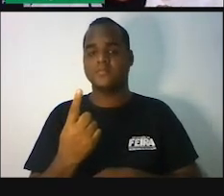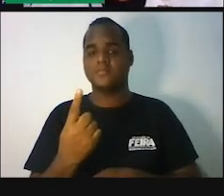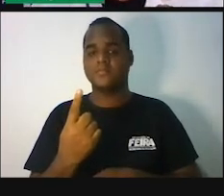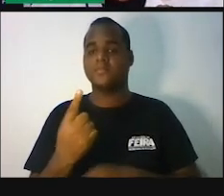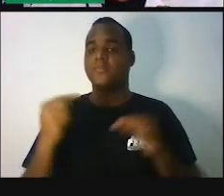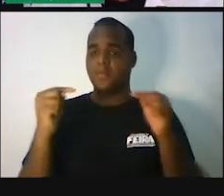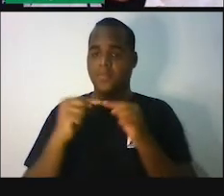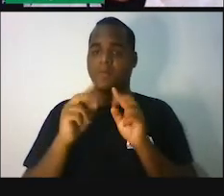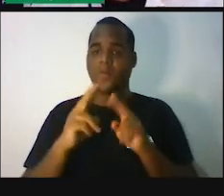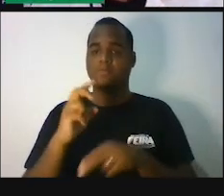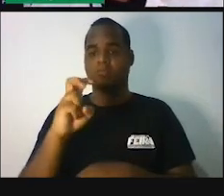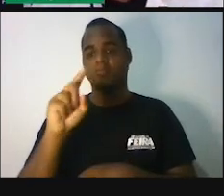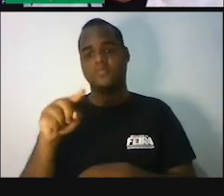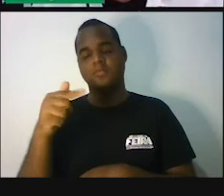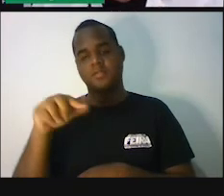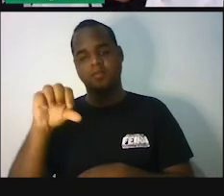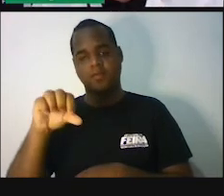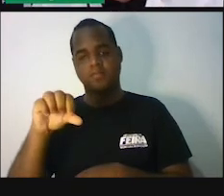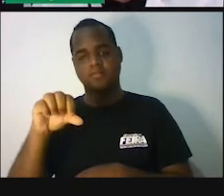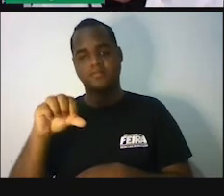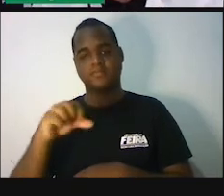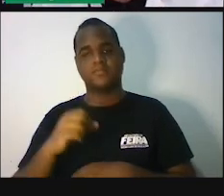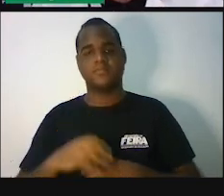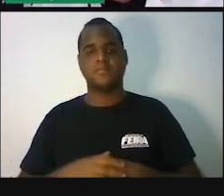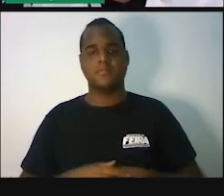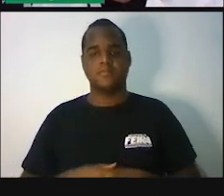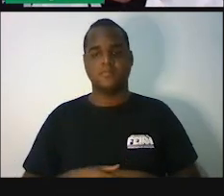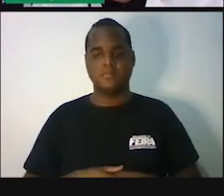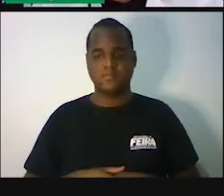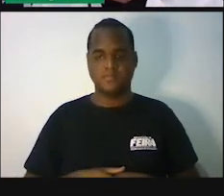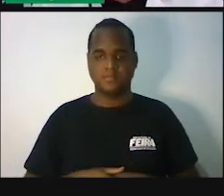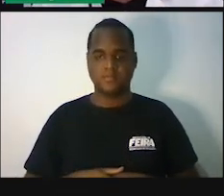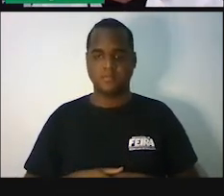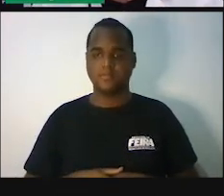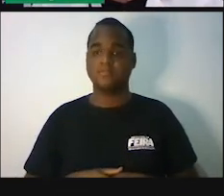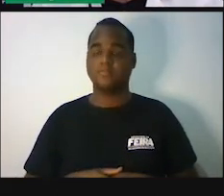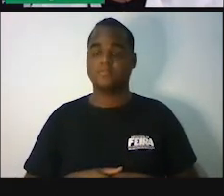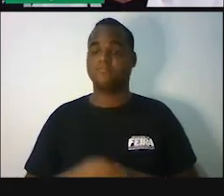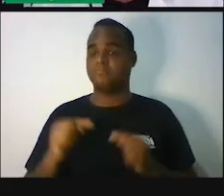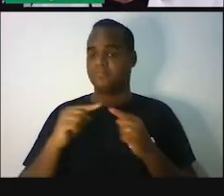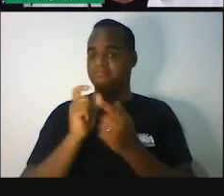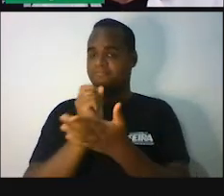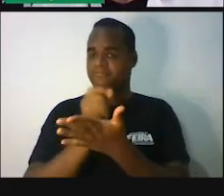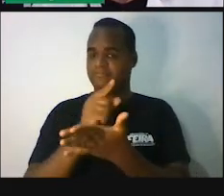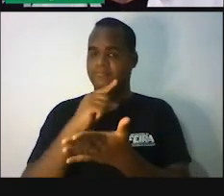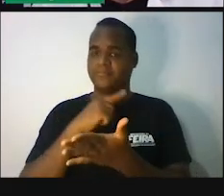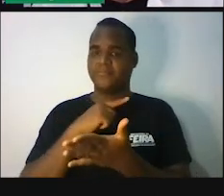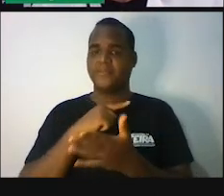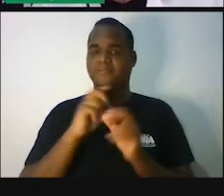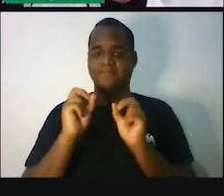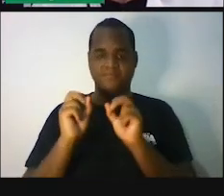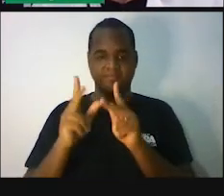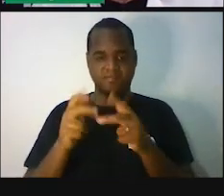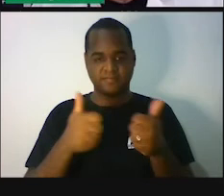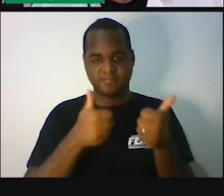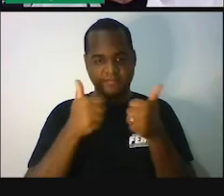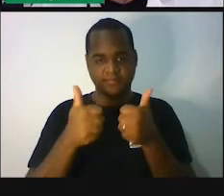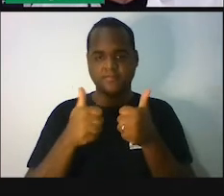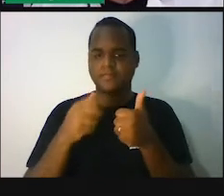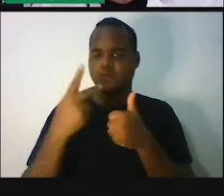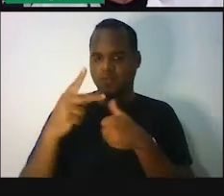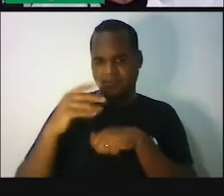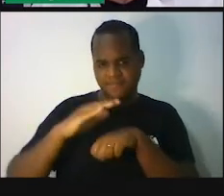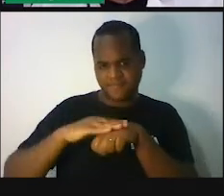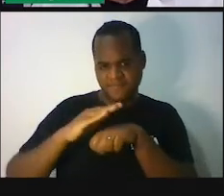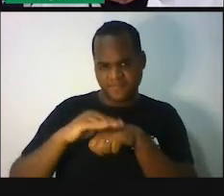é o que ela vai pagar. Opa! É o que ela vai pagar. Beleza? Então, continue